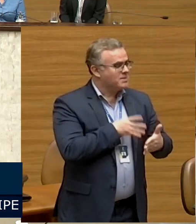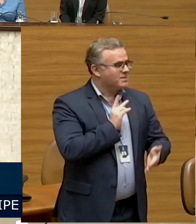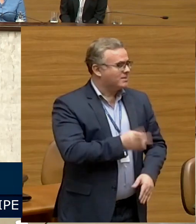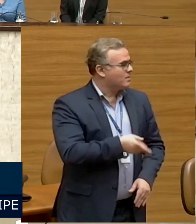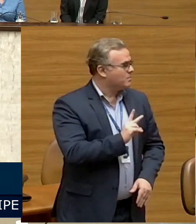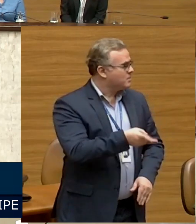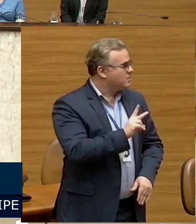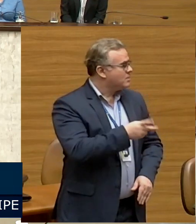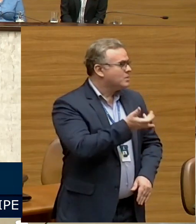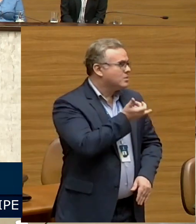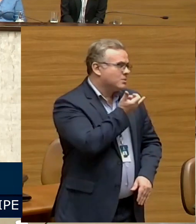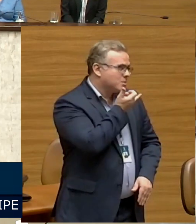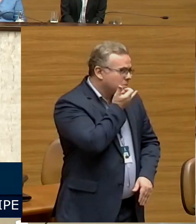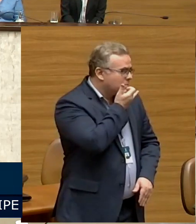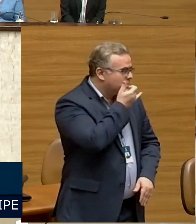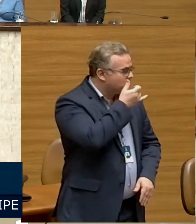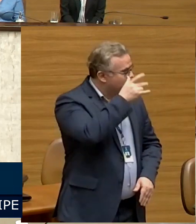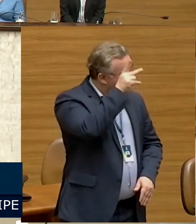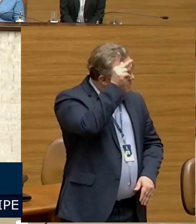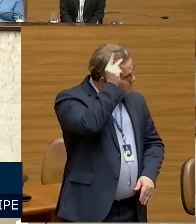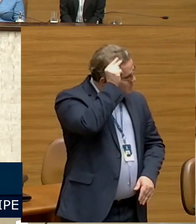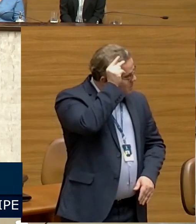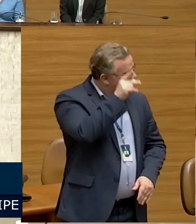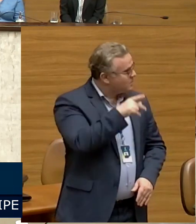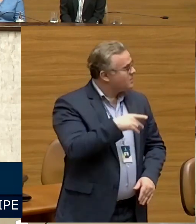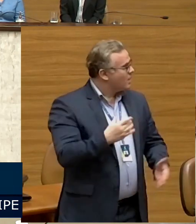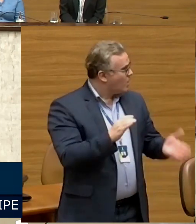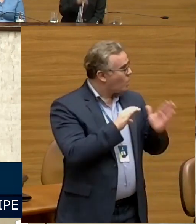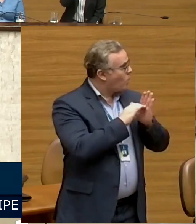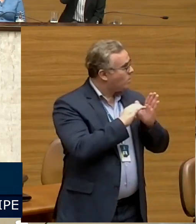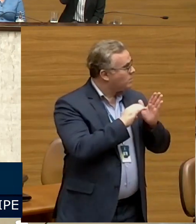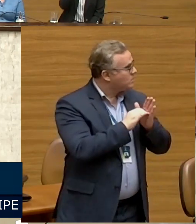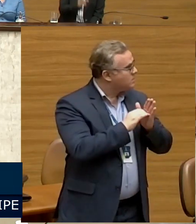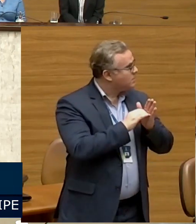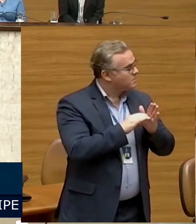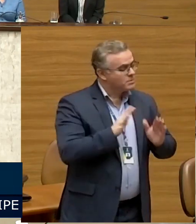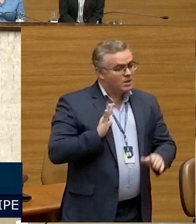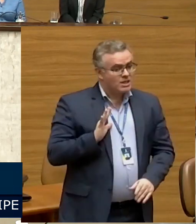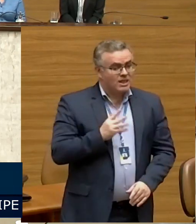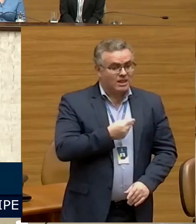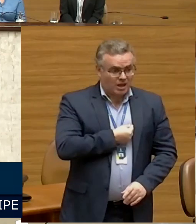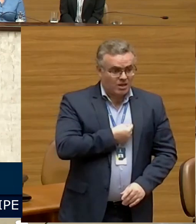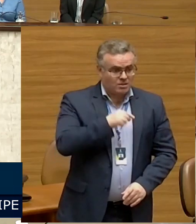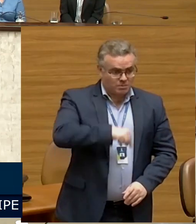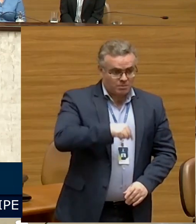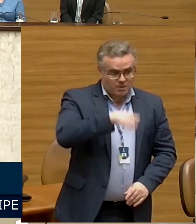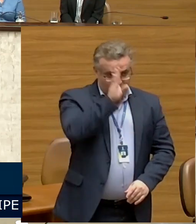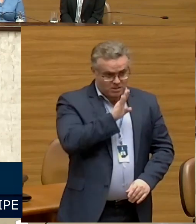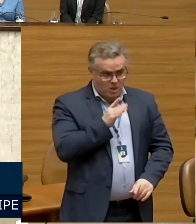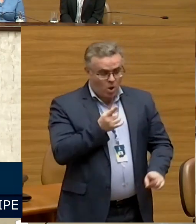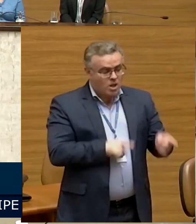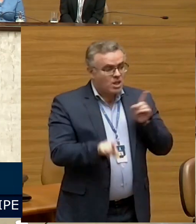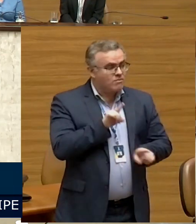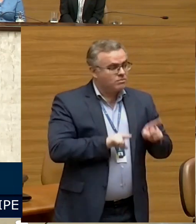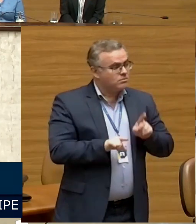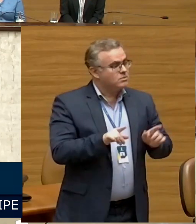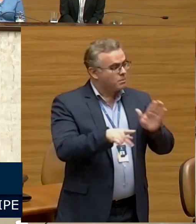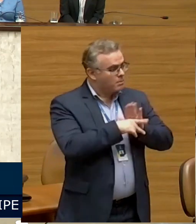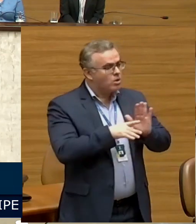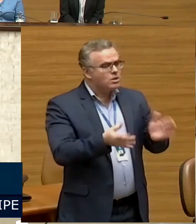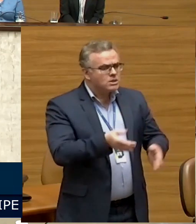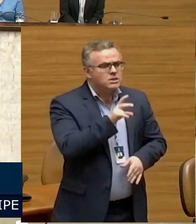infelizmente, Rubivânia, a nossa população trans no Brasil, travesti, 90%